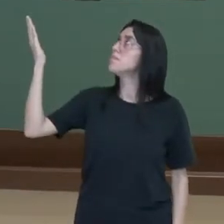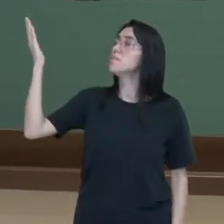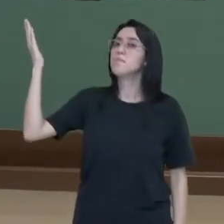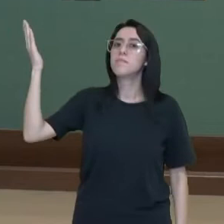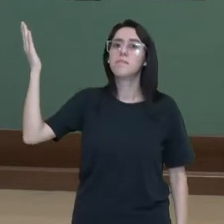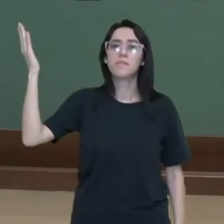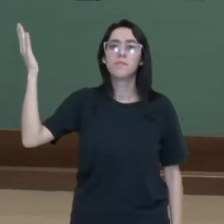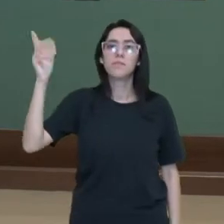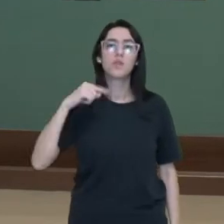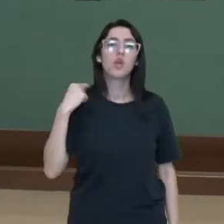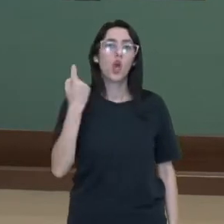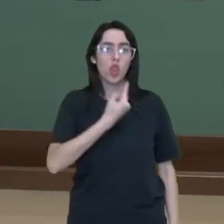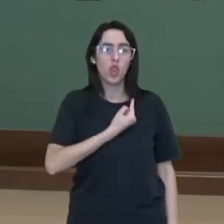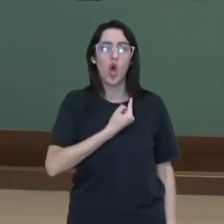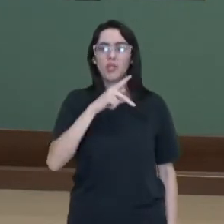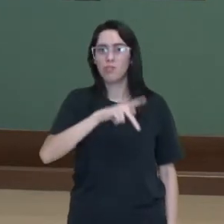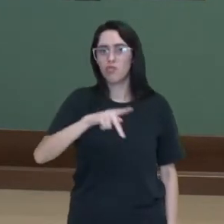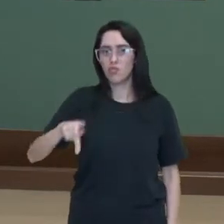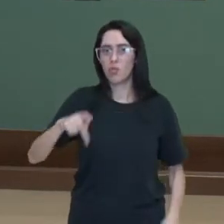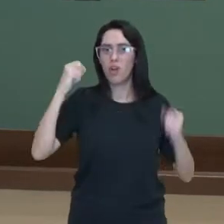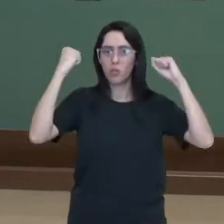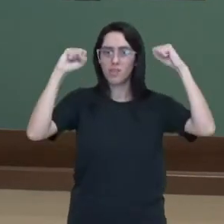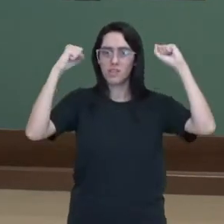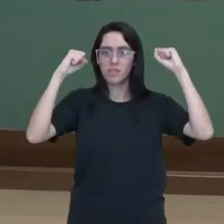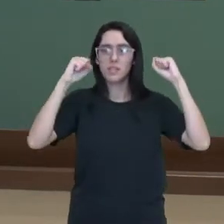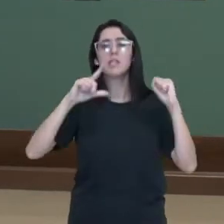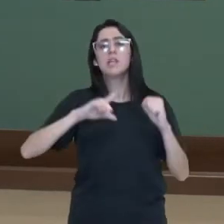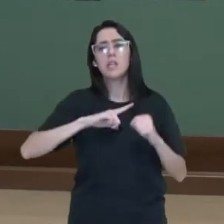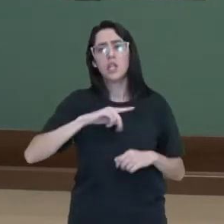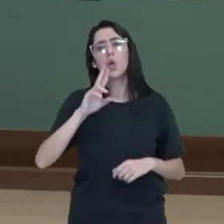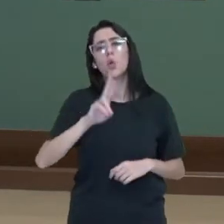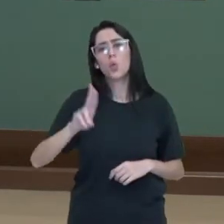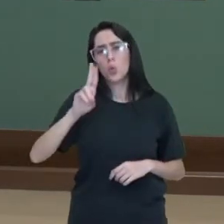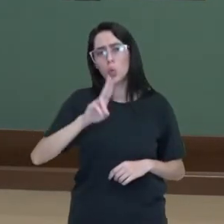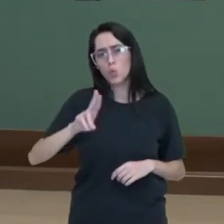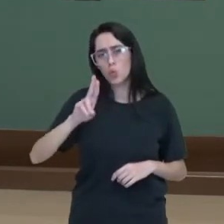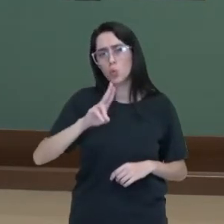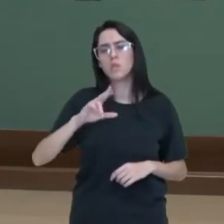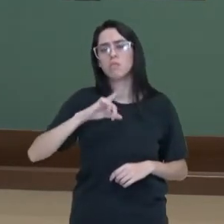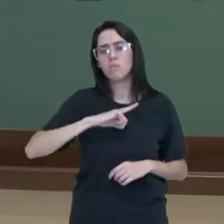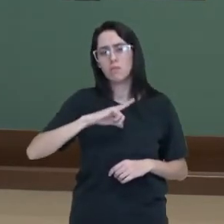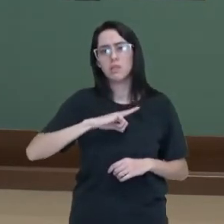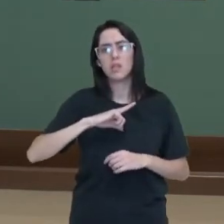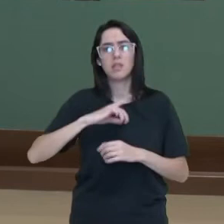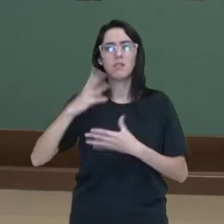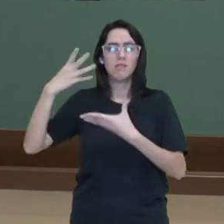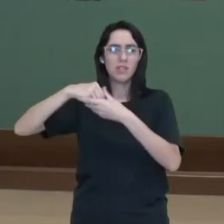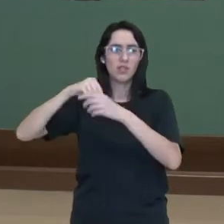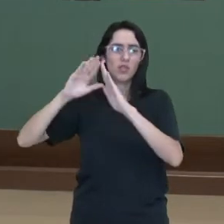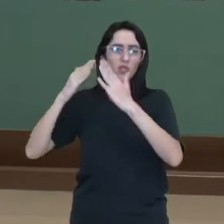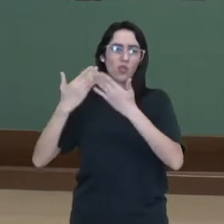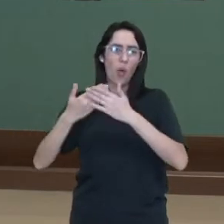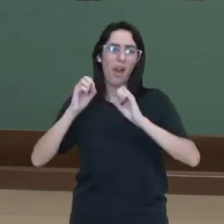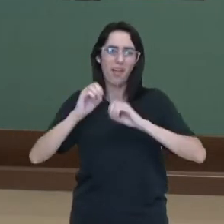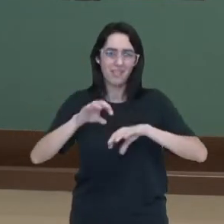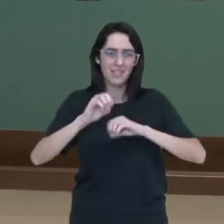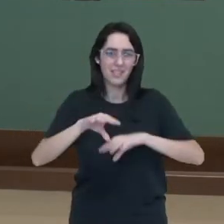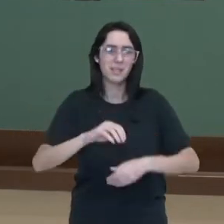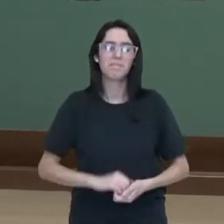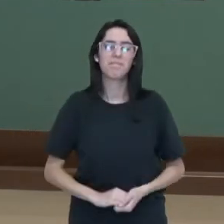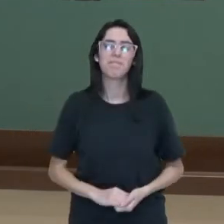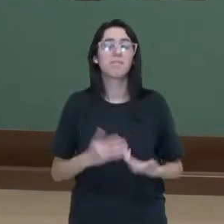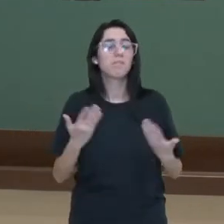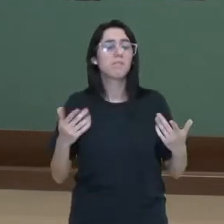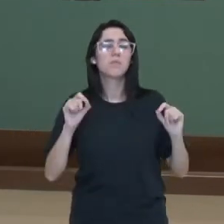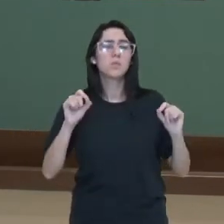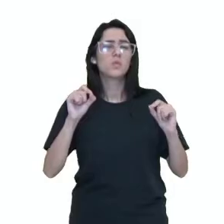a que nós, professores de educação física, estamos usando quando ensinamos esportes para vocês, tá? Então, qual é